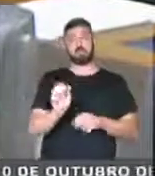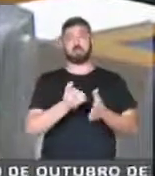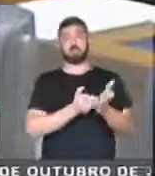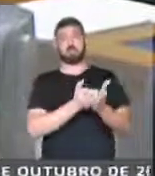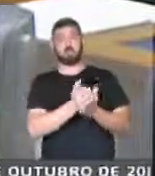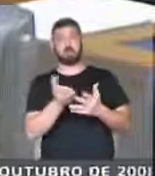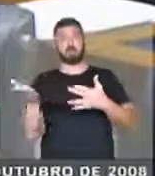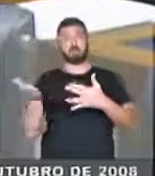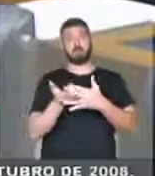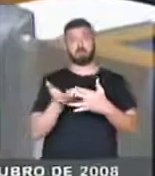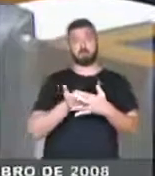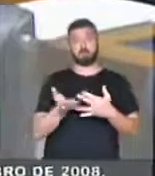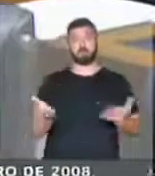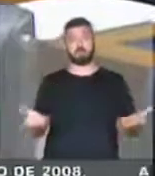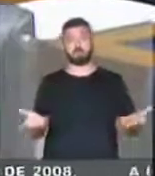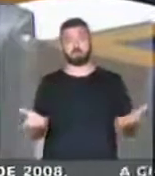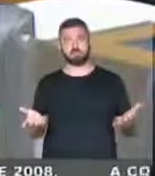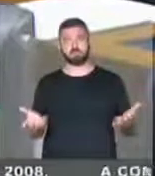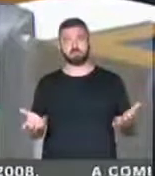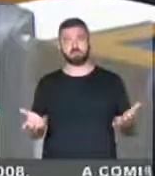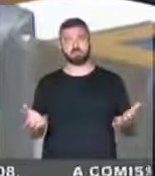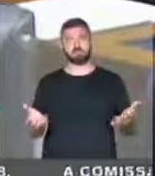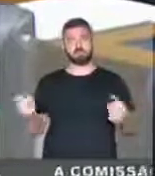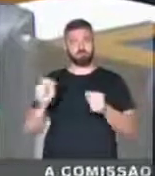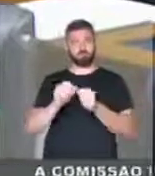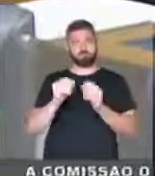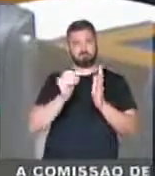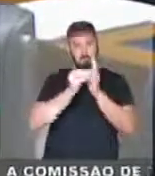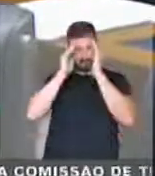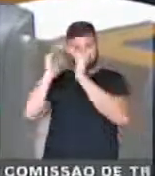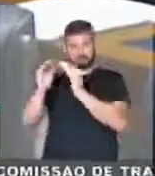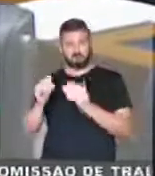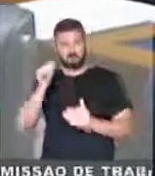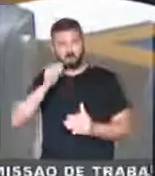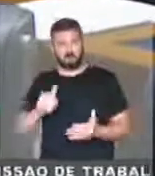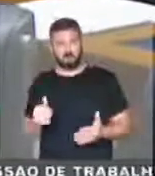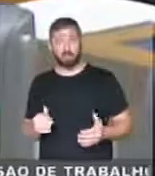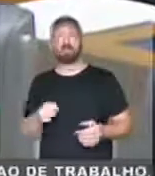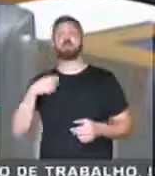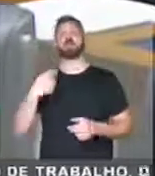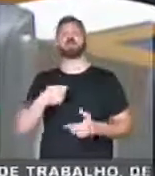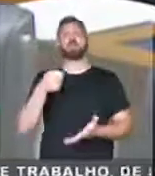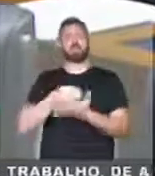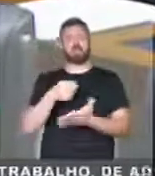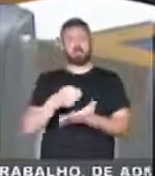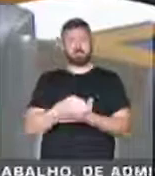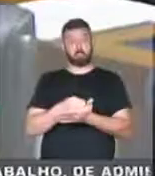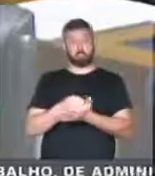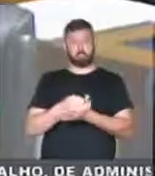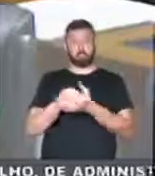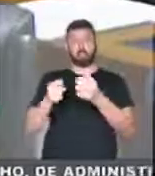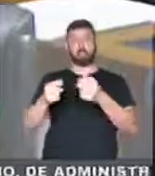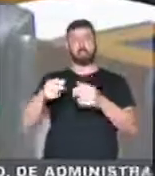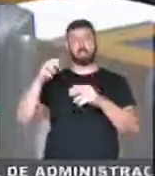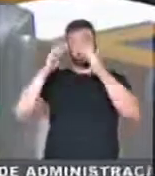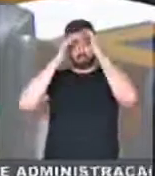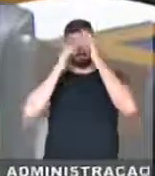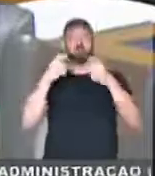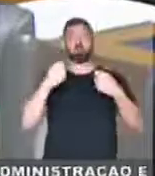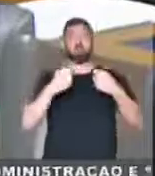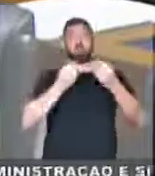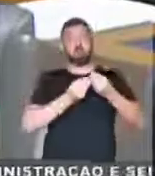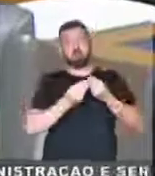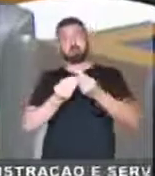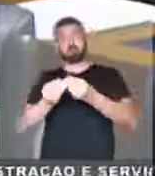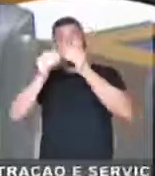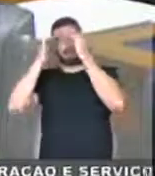homossexuais, bissexuais e heterossexuais. Então, eu quero dizer uma coisa, quem exige de respeito tem também que dar